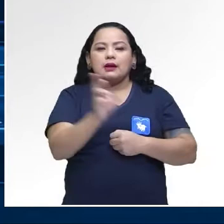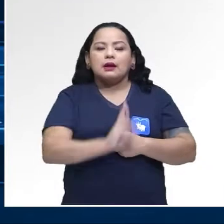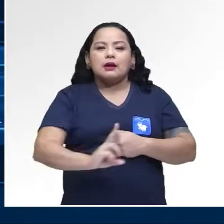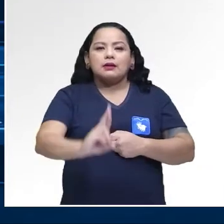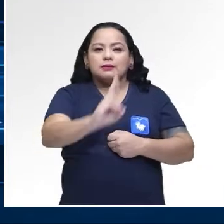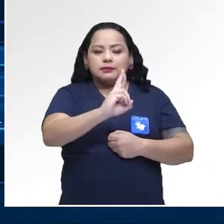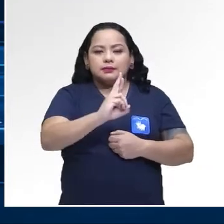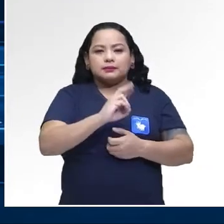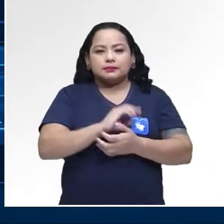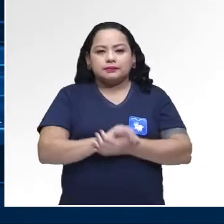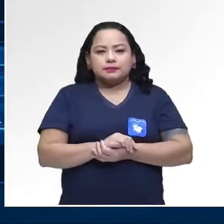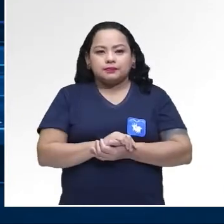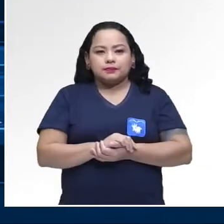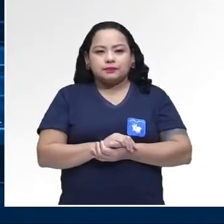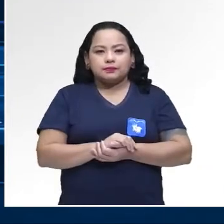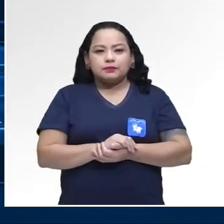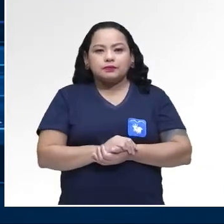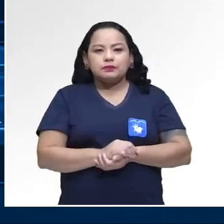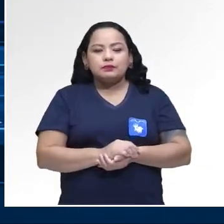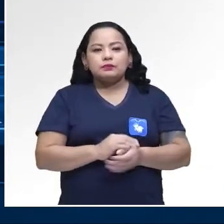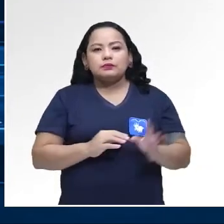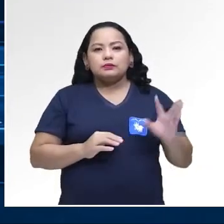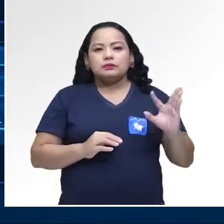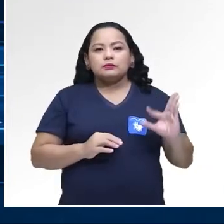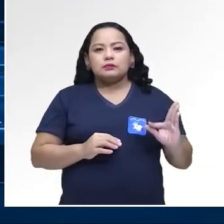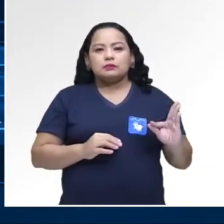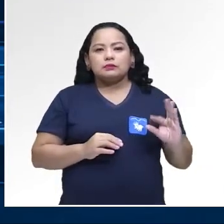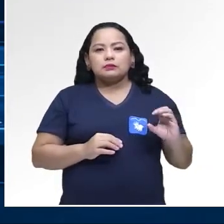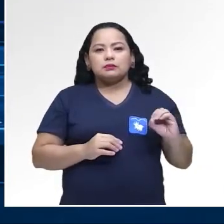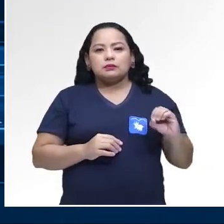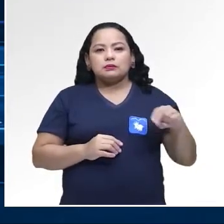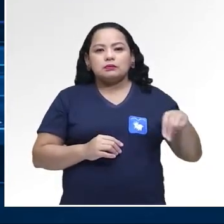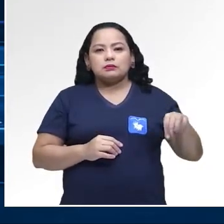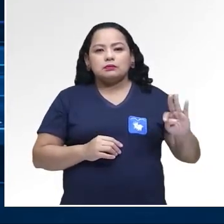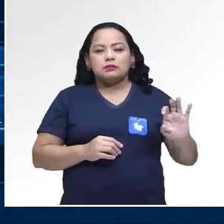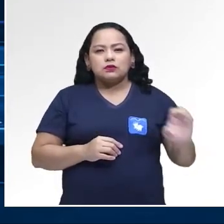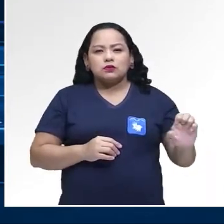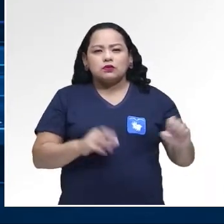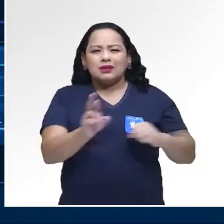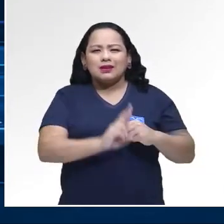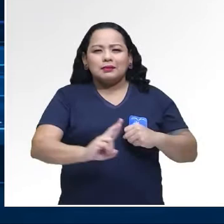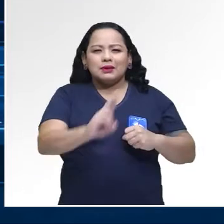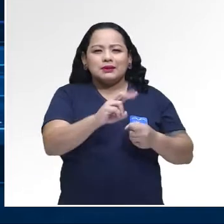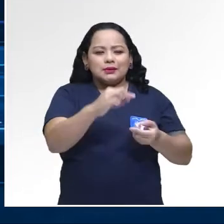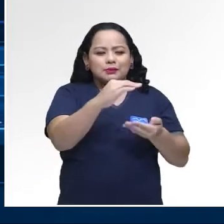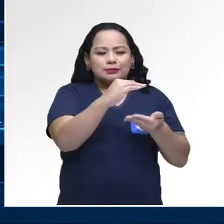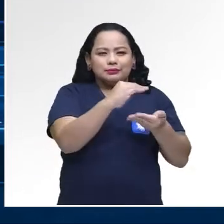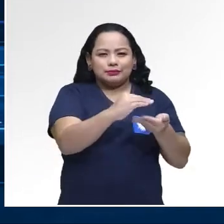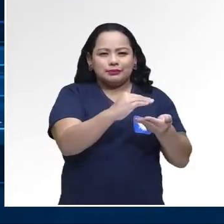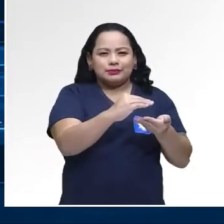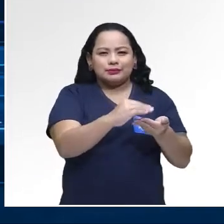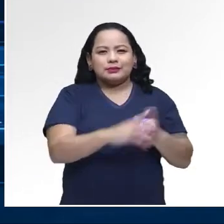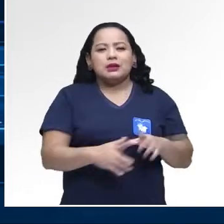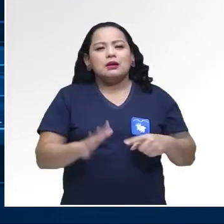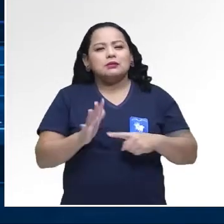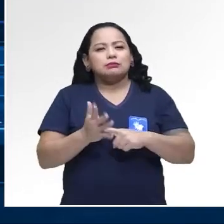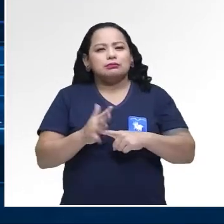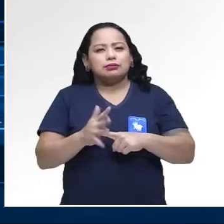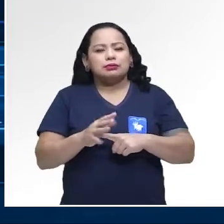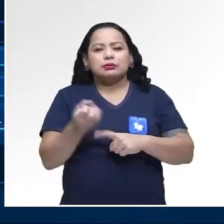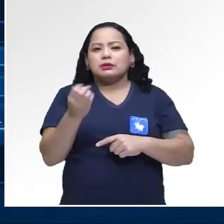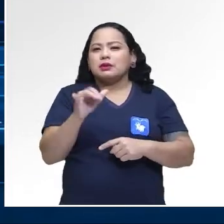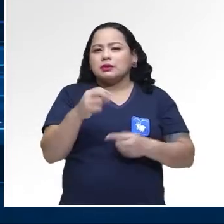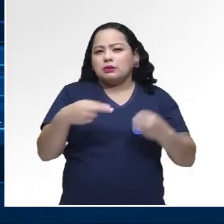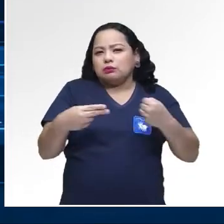representação da fonte, né? A fonte está representada aí pela pilha, mas a pilha, a bateria, né, são exemplos